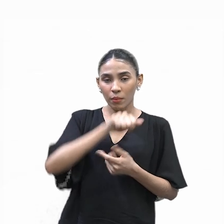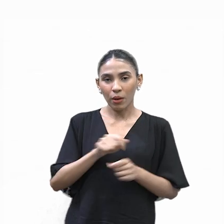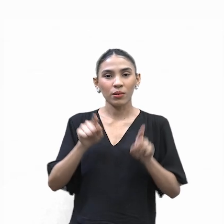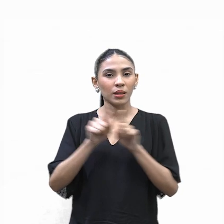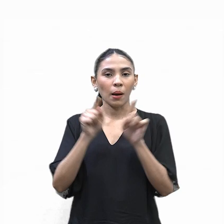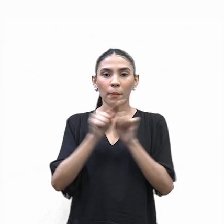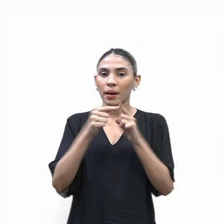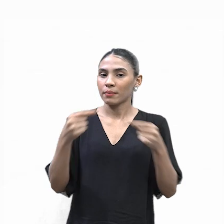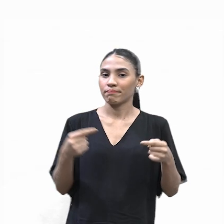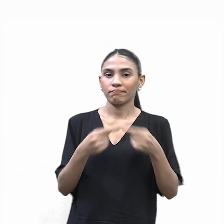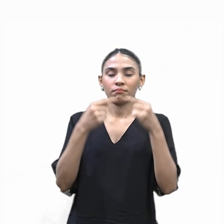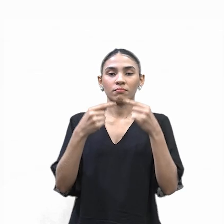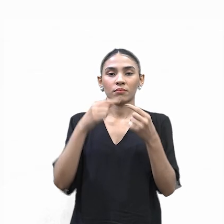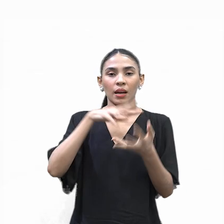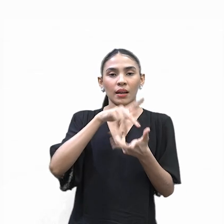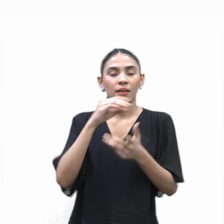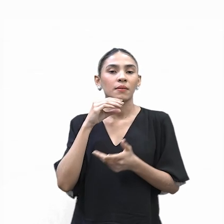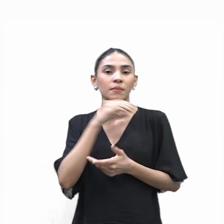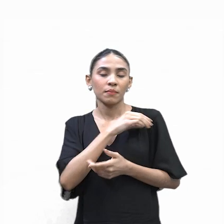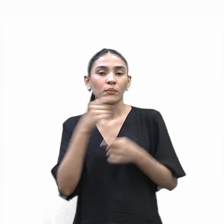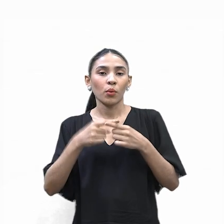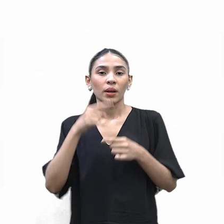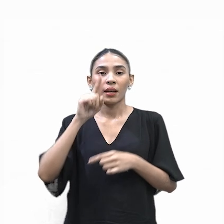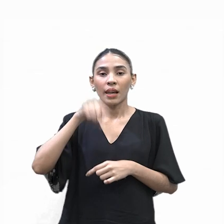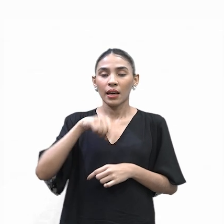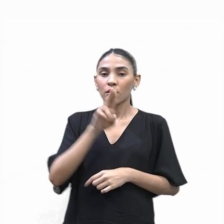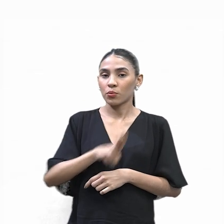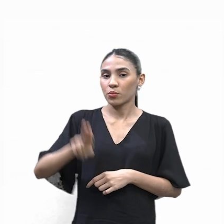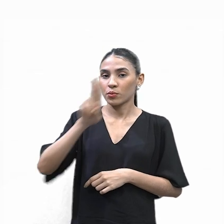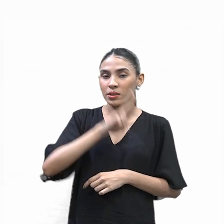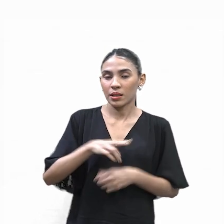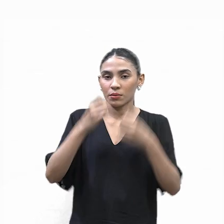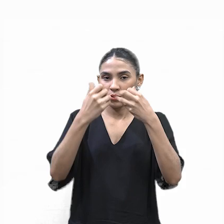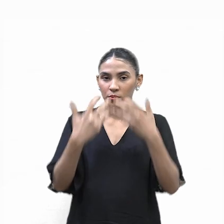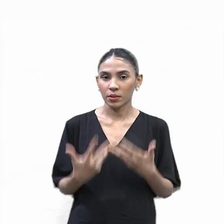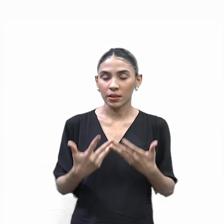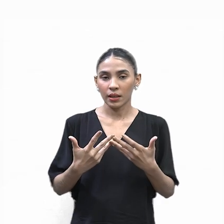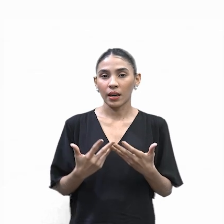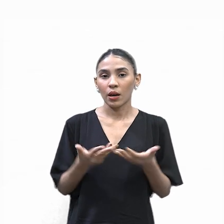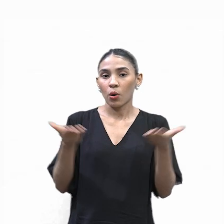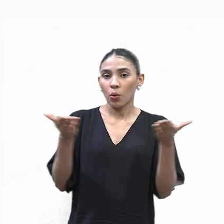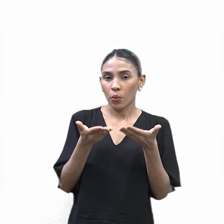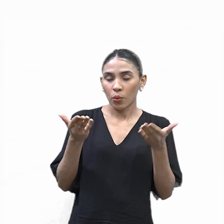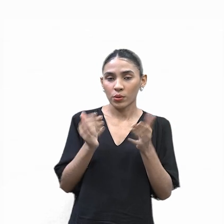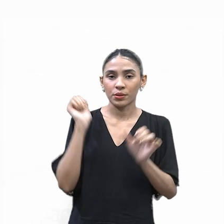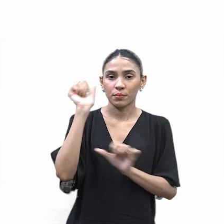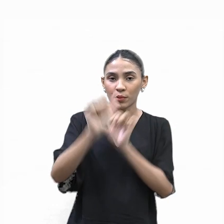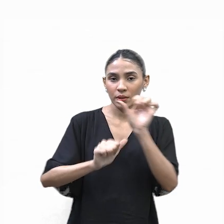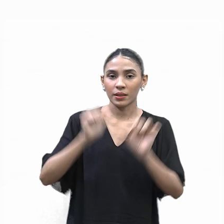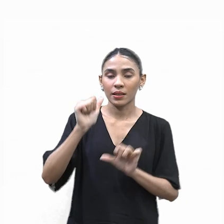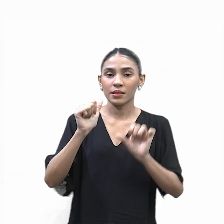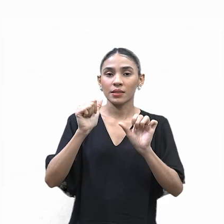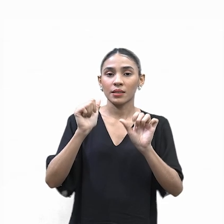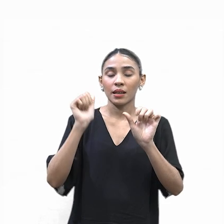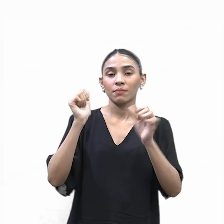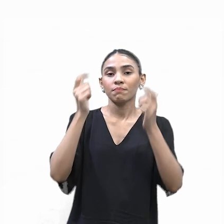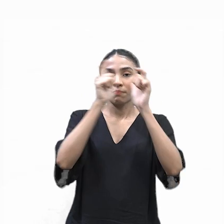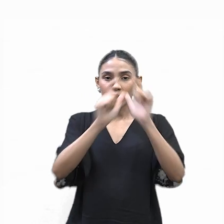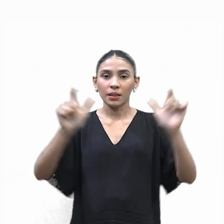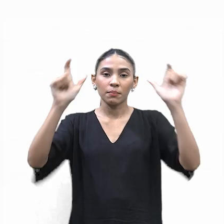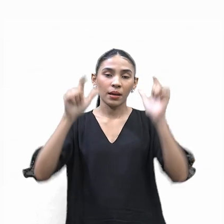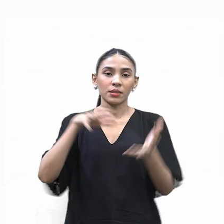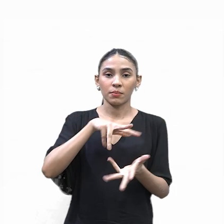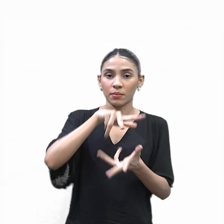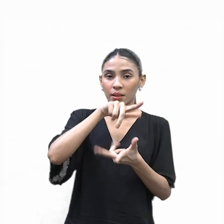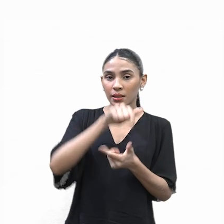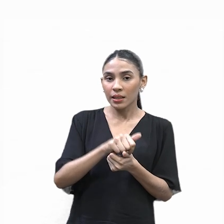aquecimento global, porque ele é um termo utilizado para descrever o atual estágio de mudanças climáticas pelo qual o